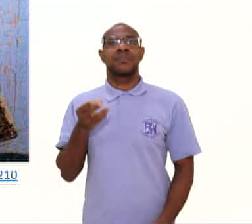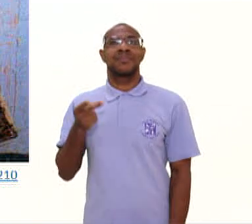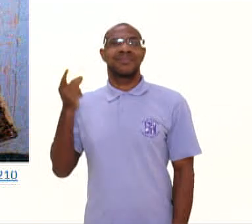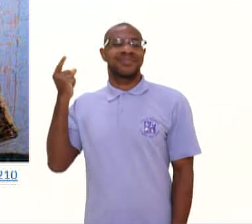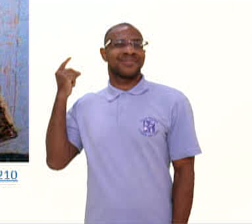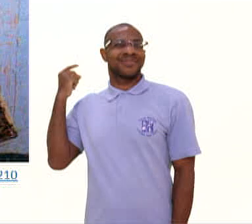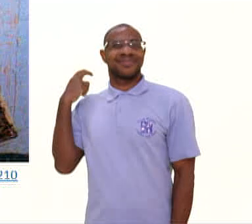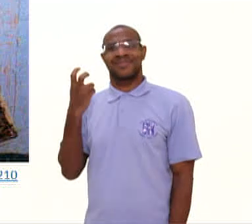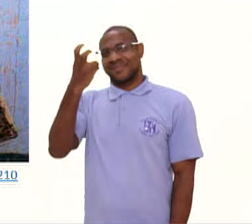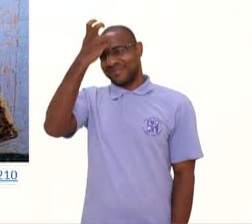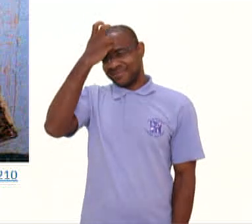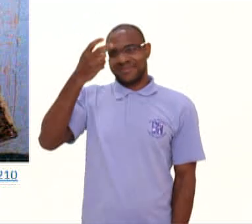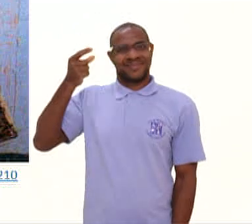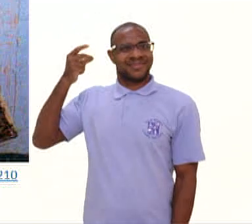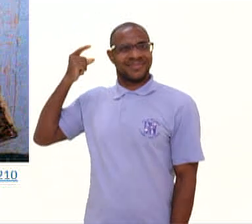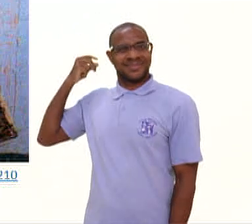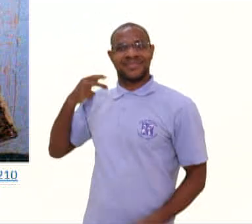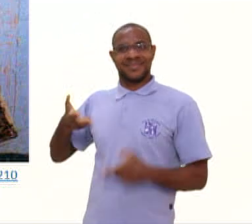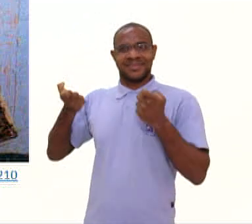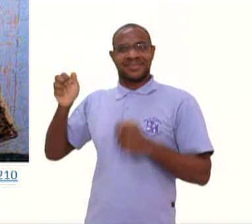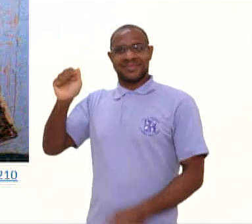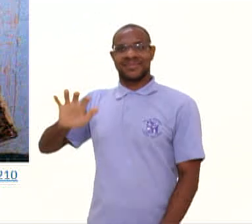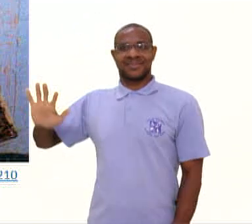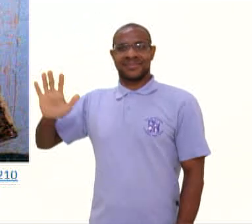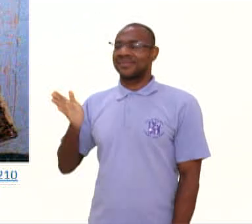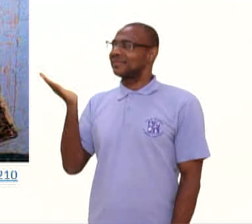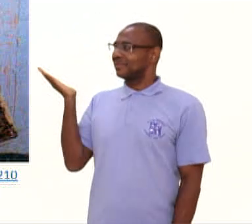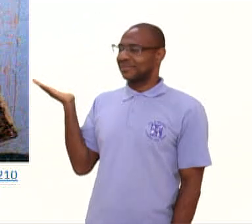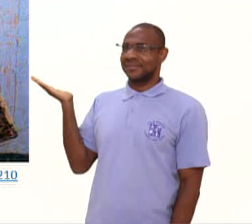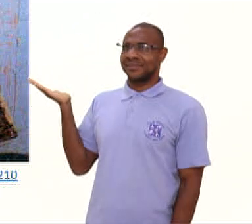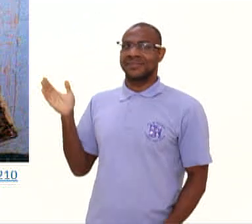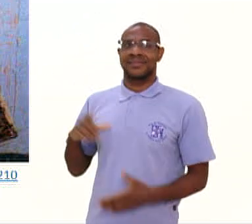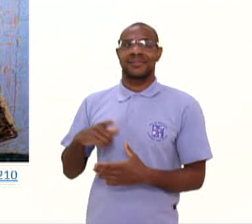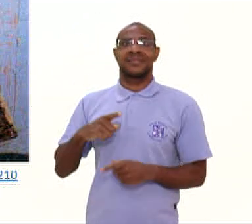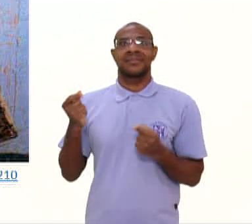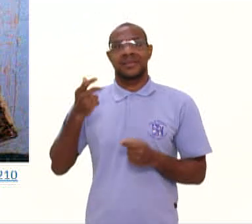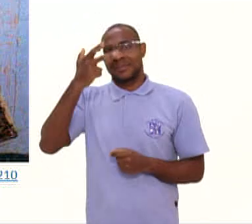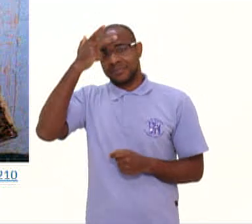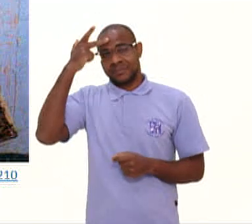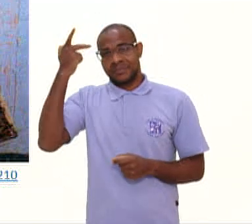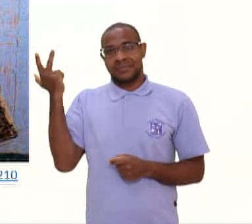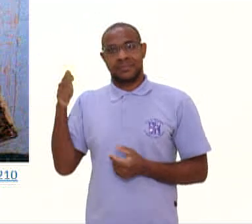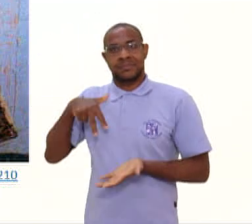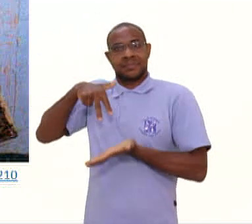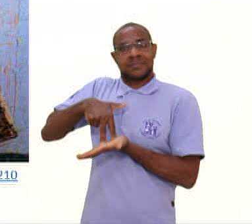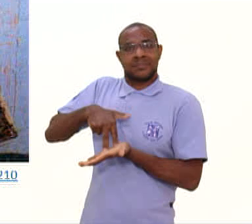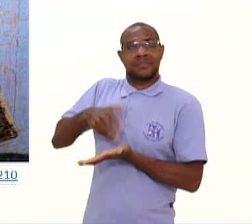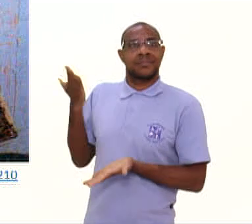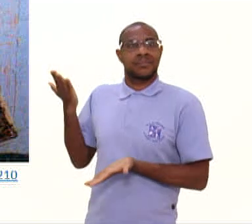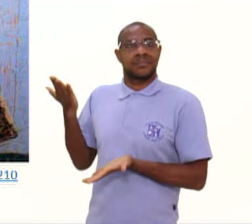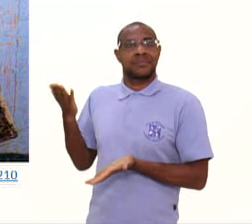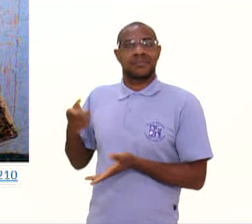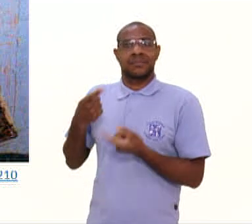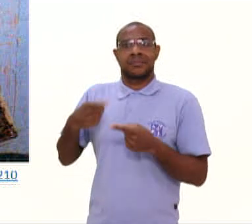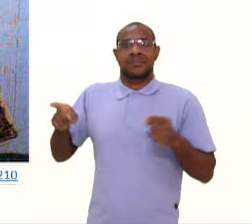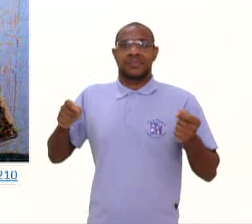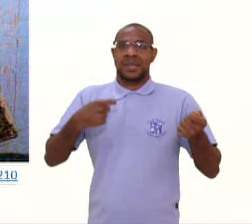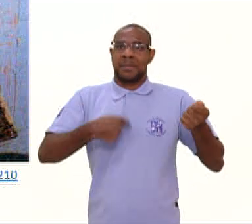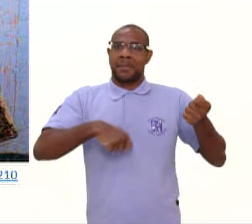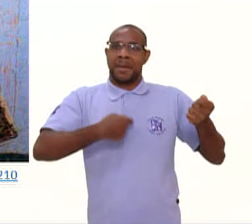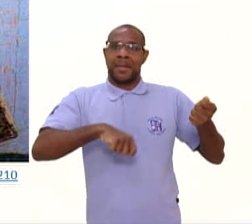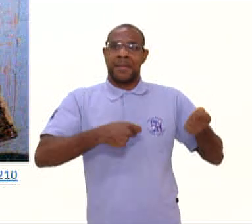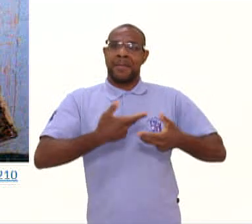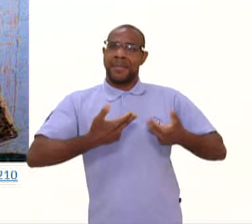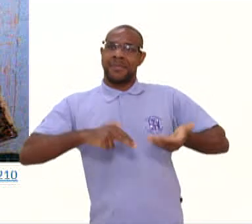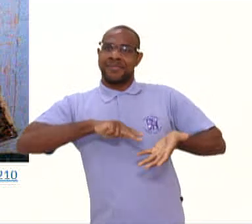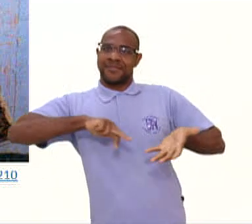ó, percebemos aqui, ó, que nessa imagem você tem as pessoas que estão ali representadas estão com instrumentos musicais em